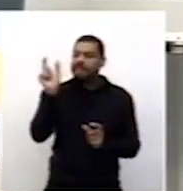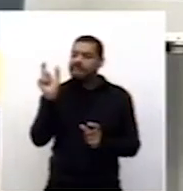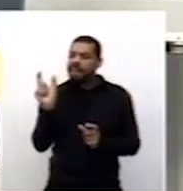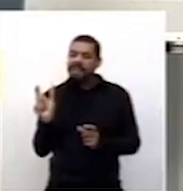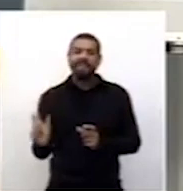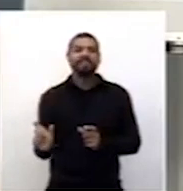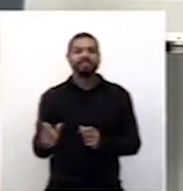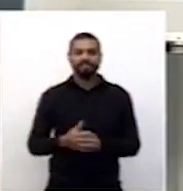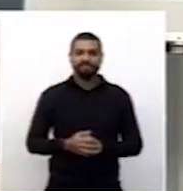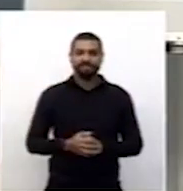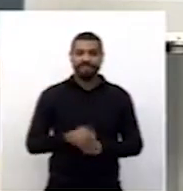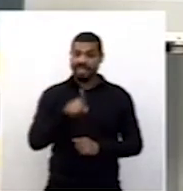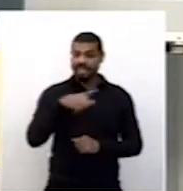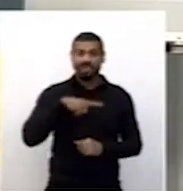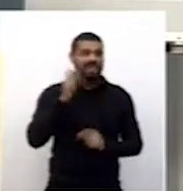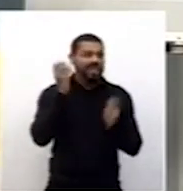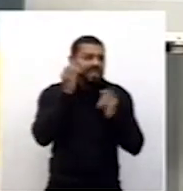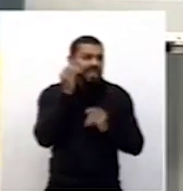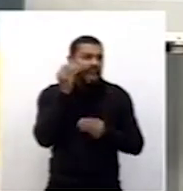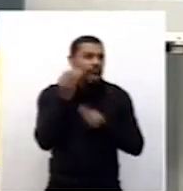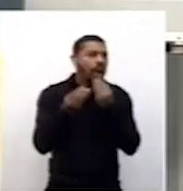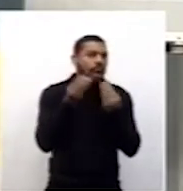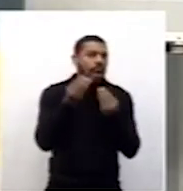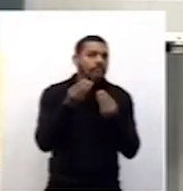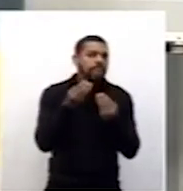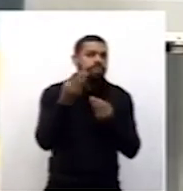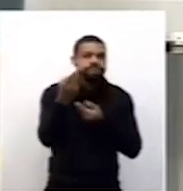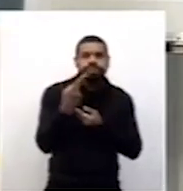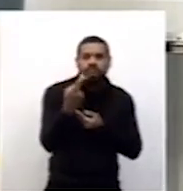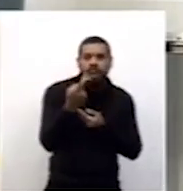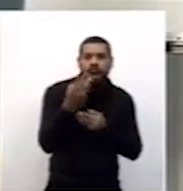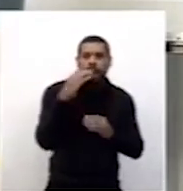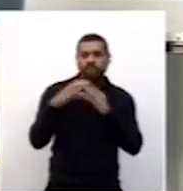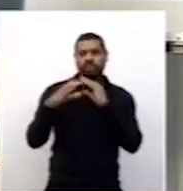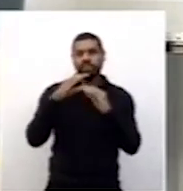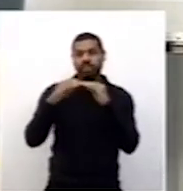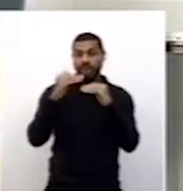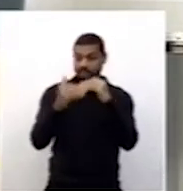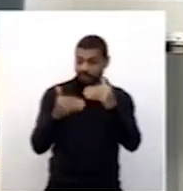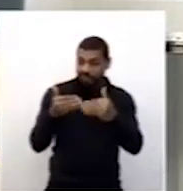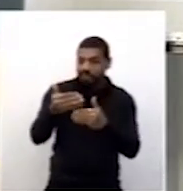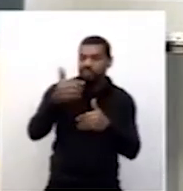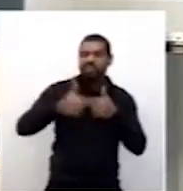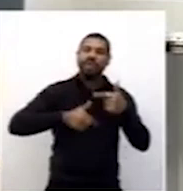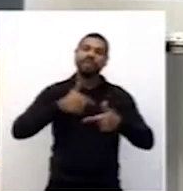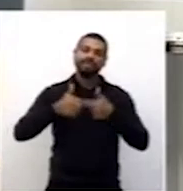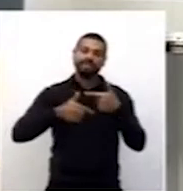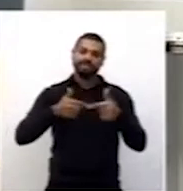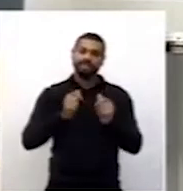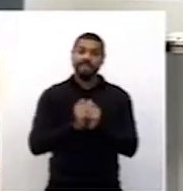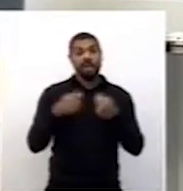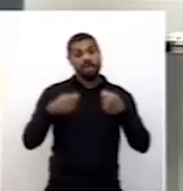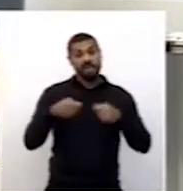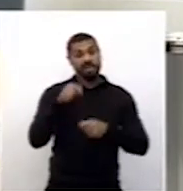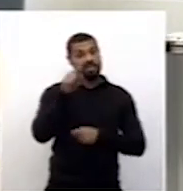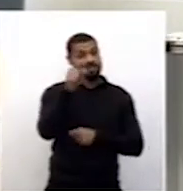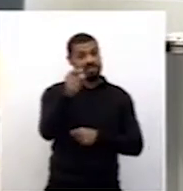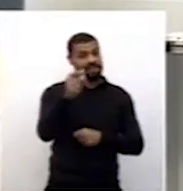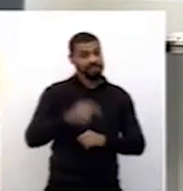delas. Então, para você conseguir acompanhar o nosso raciocínio e termos sucesso no nosso trabalho, isso vai